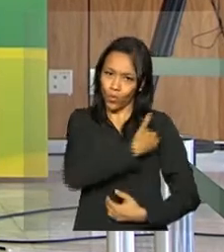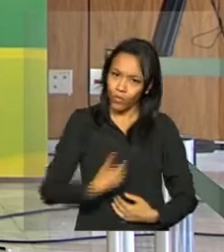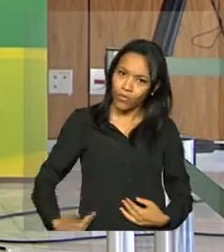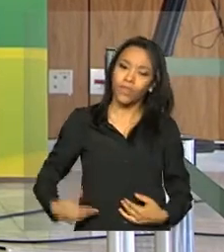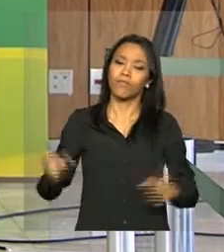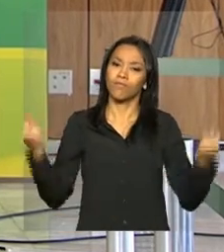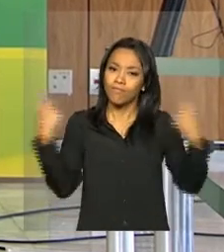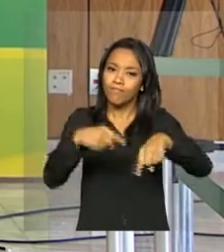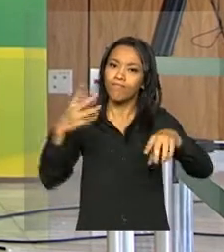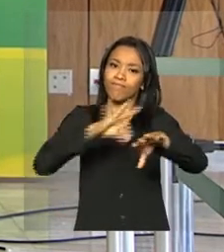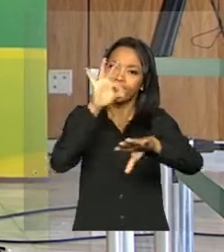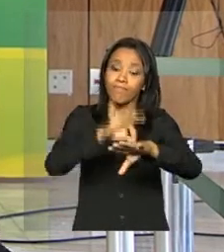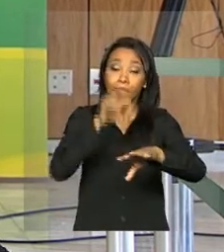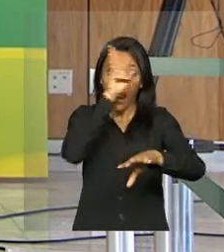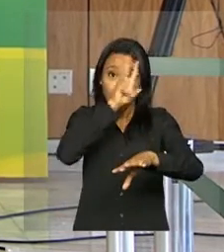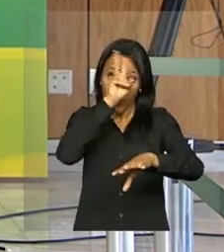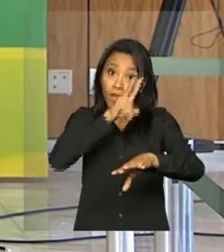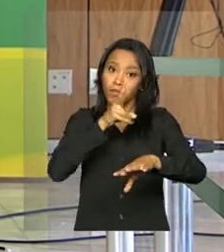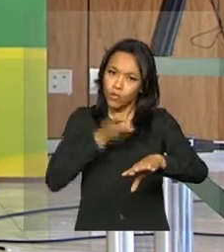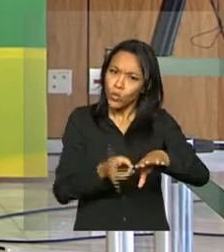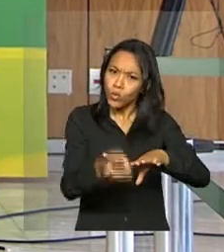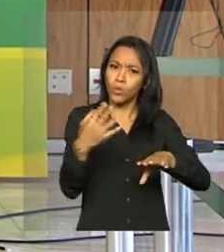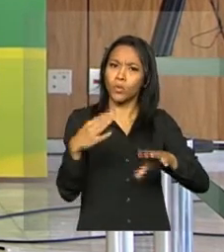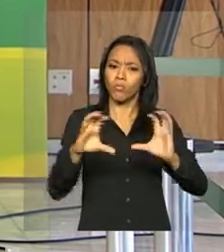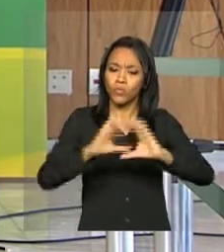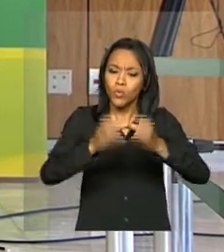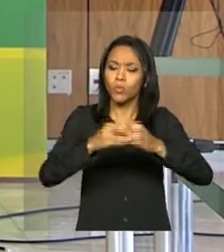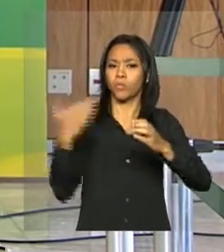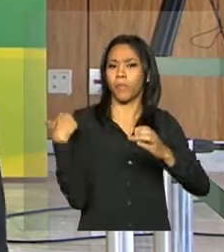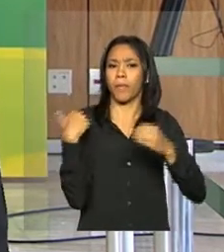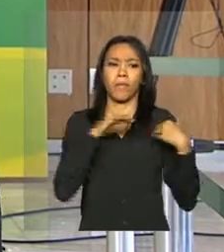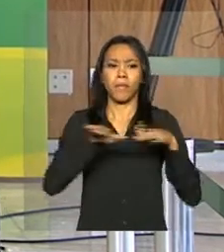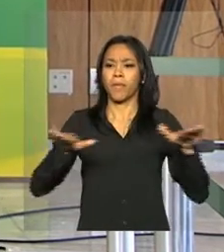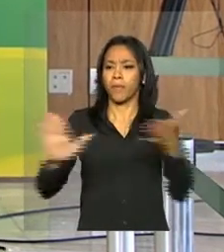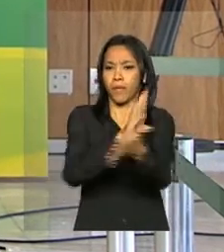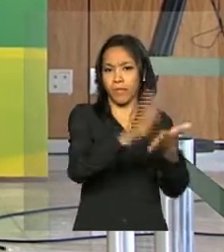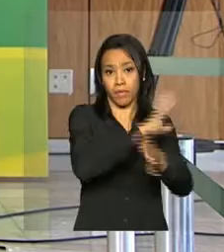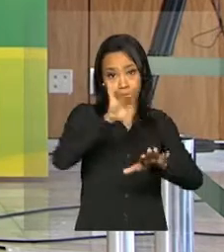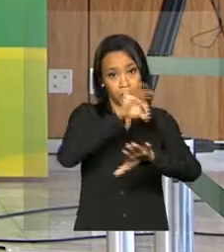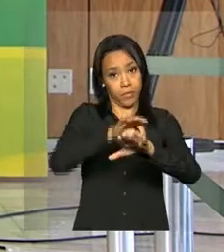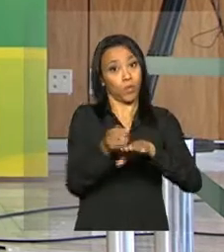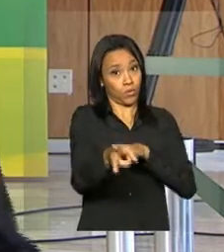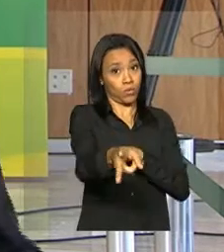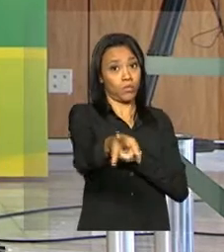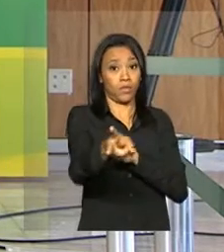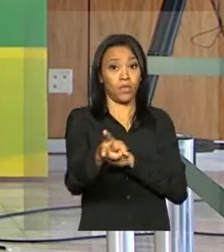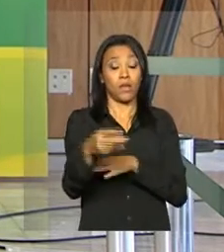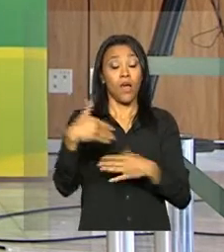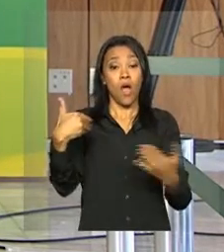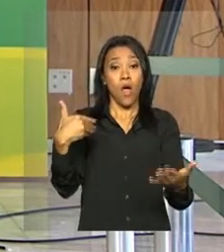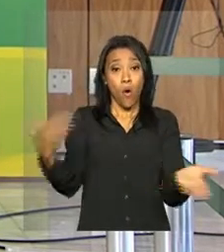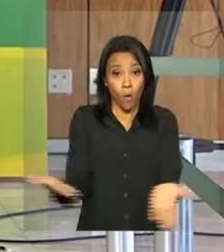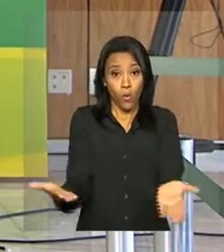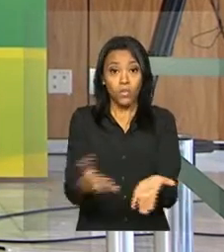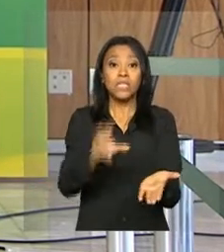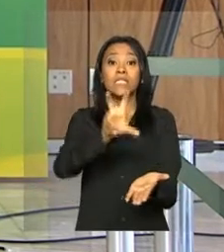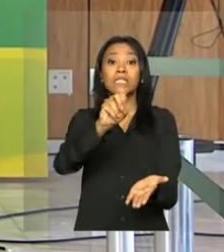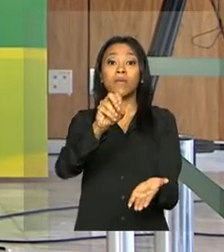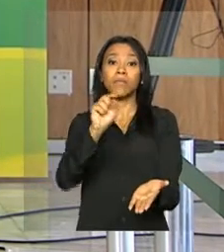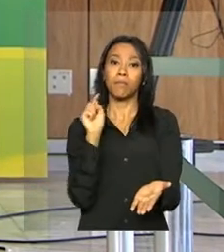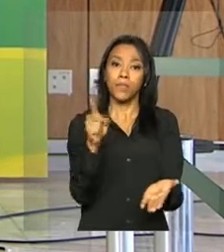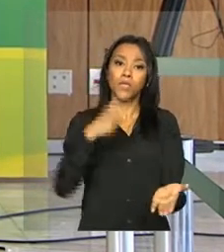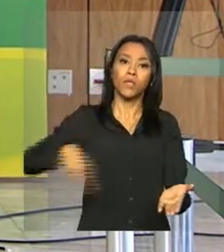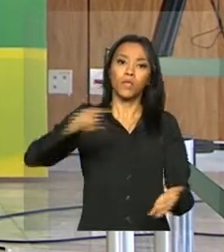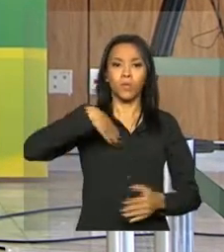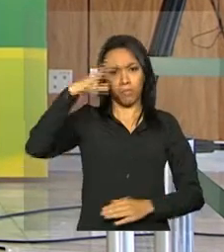lembrando que a mobilização continua ao longo de toda esta semana a partir de hoje mais 55 mil militares das